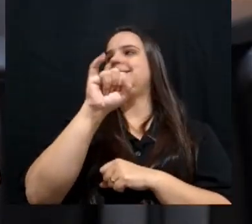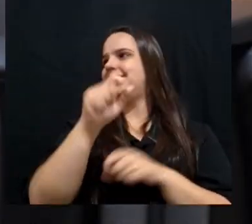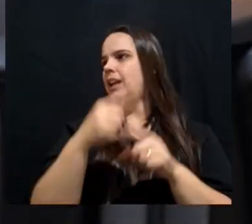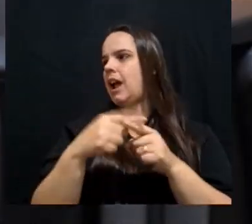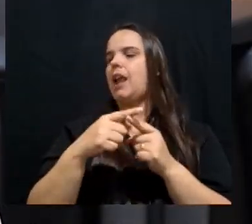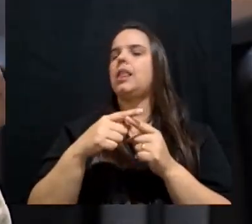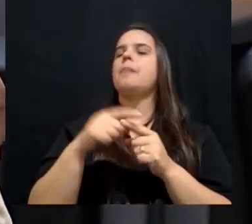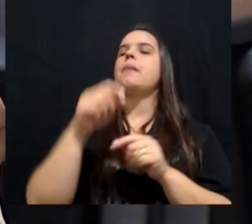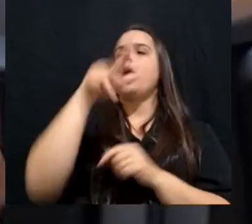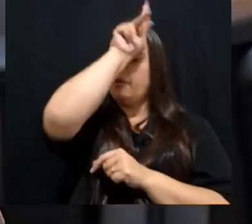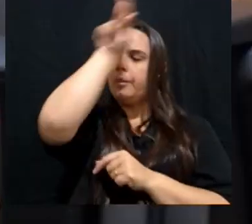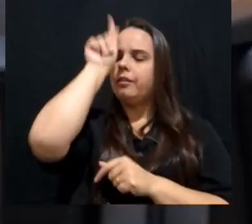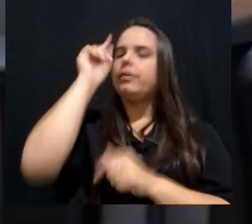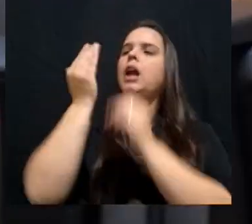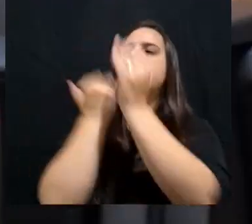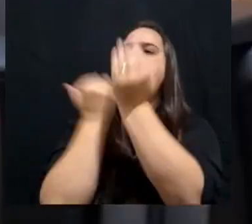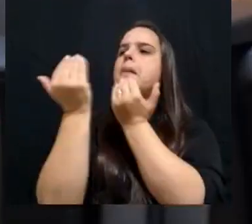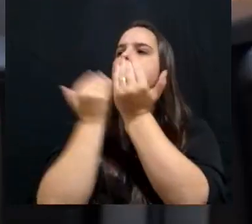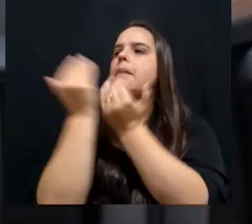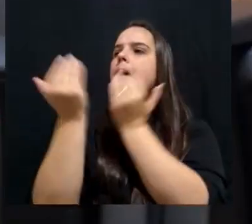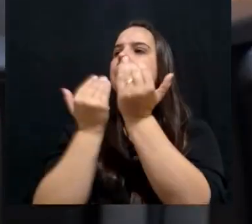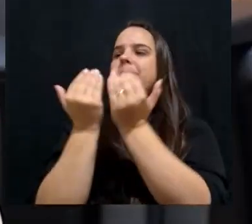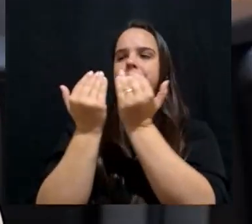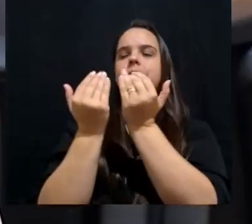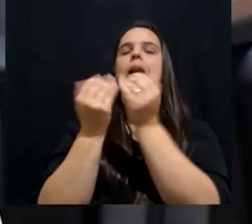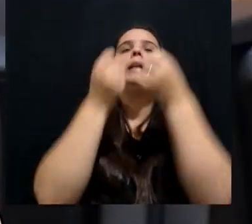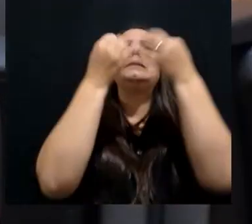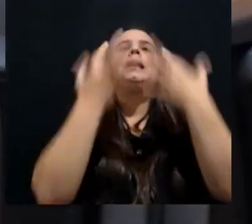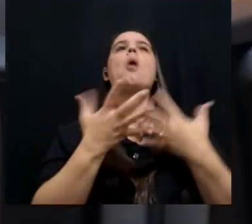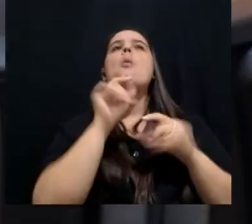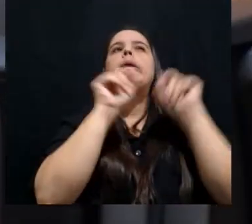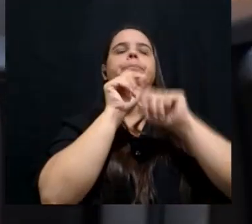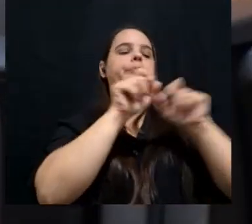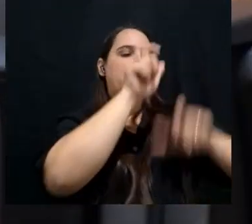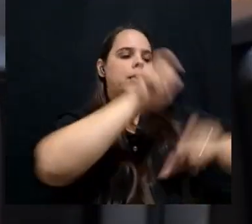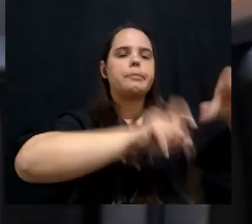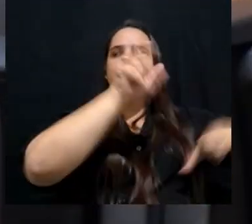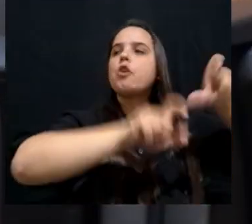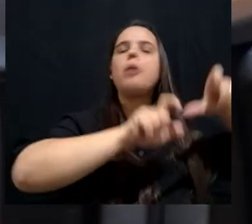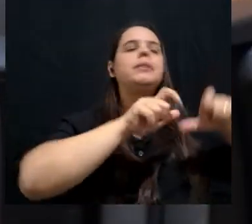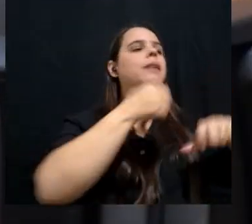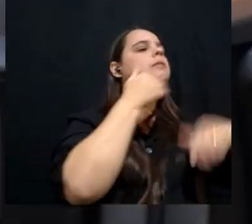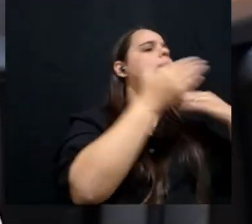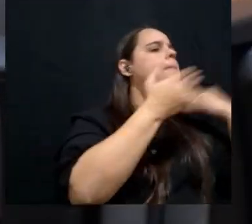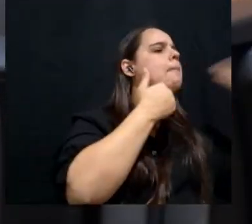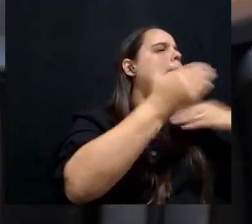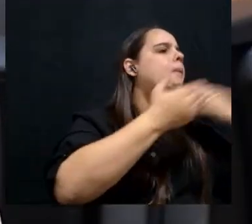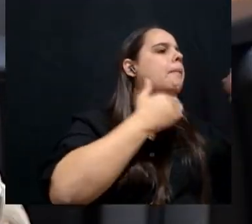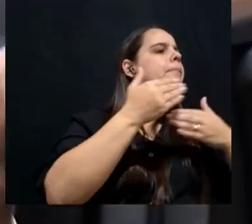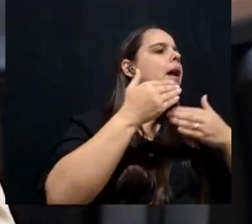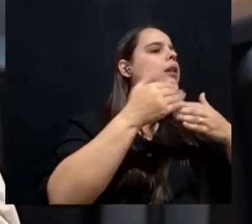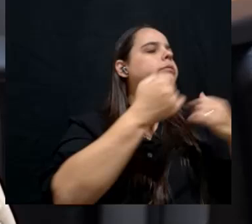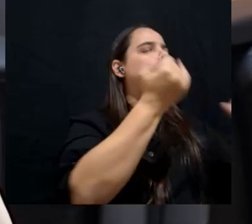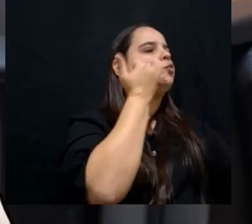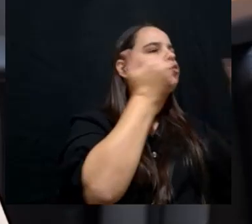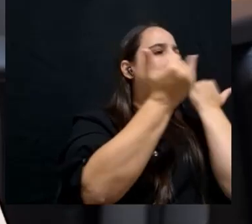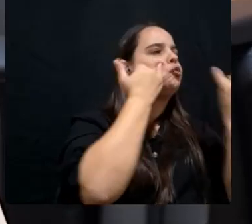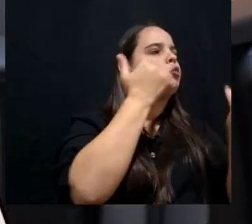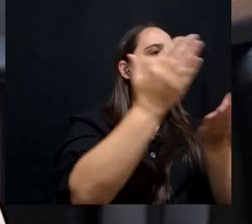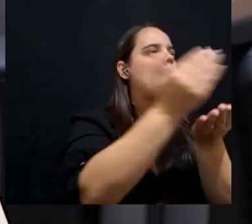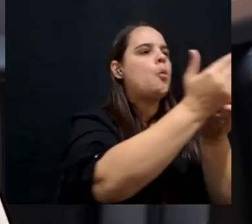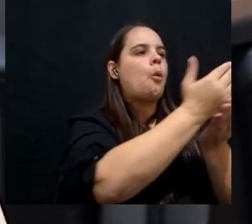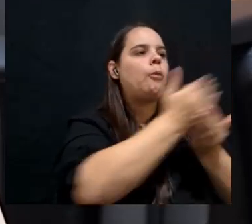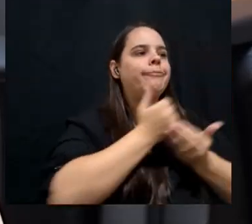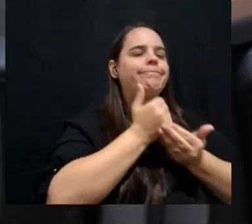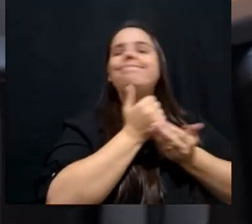da população, levar até o prefeito, levar até o governador. Então eu tenho aproveitado essa